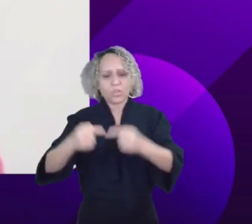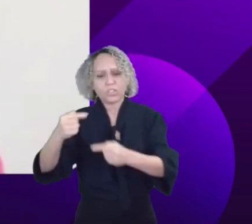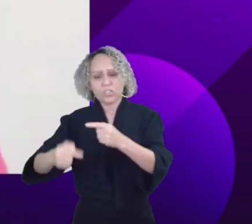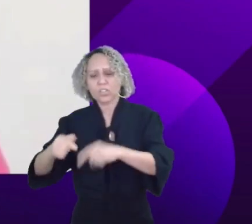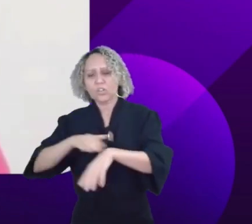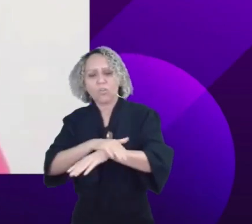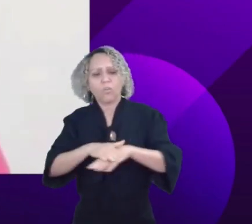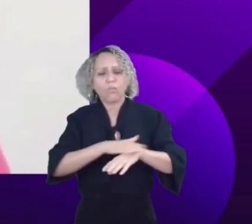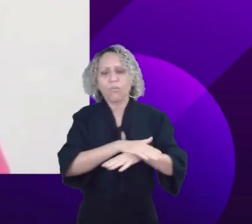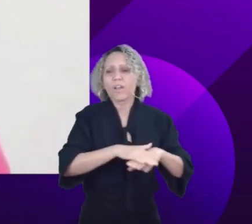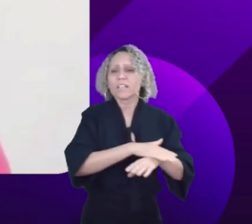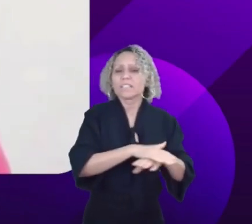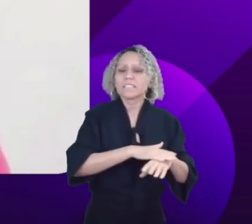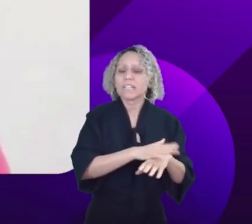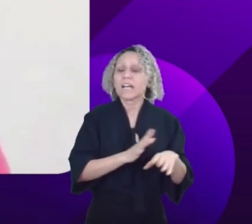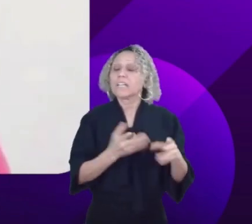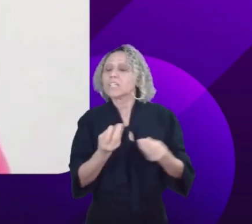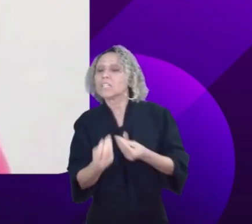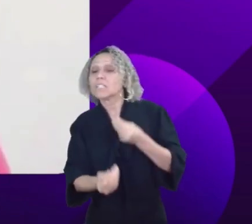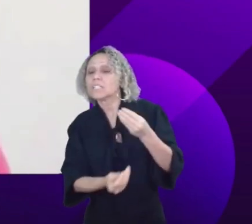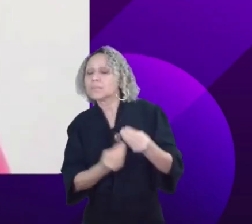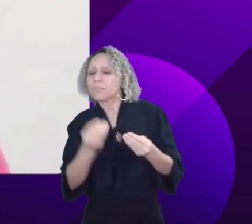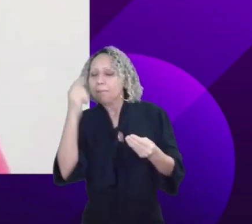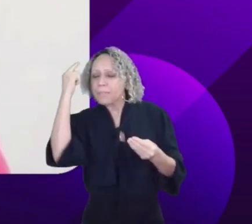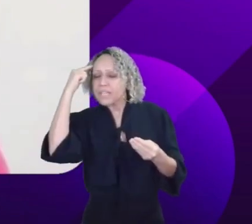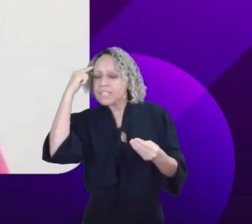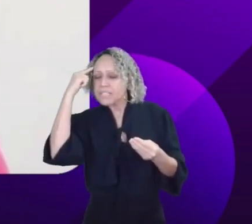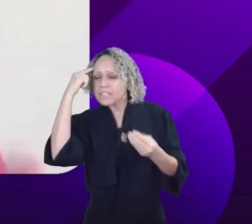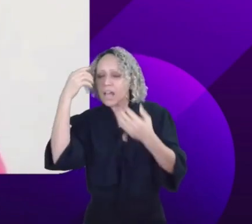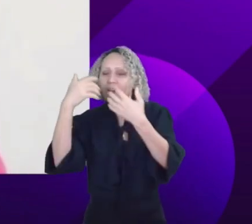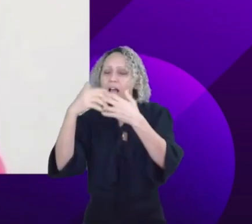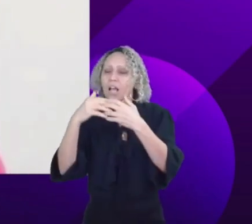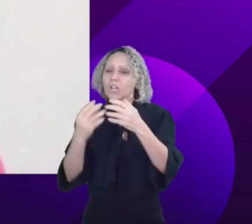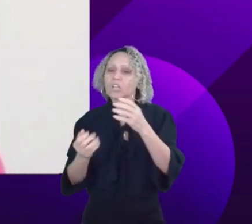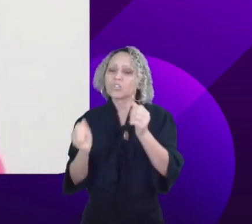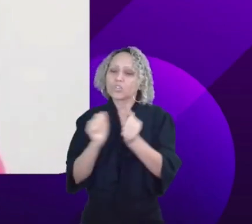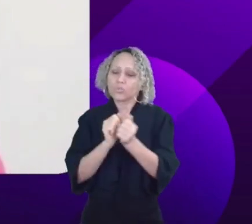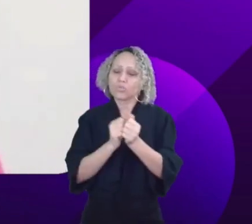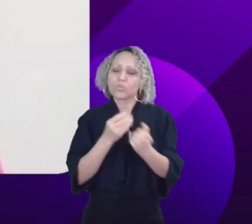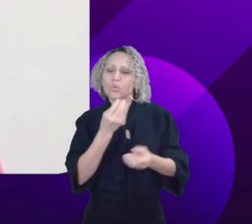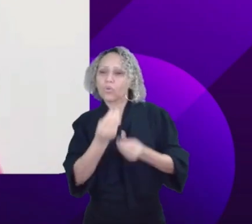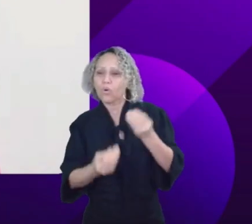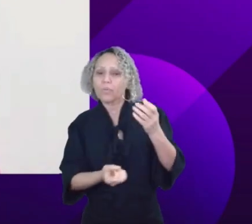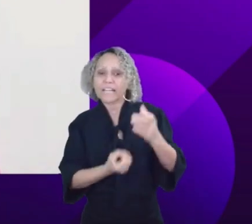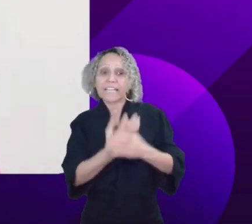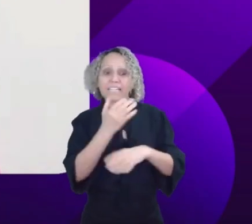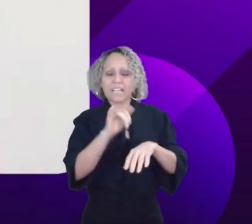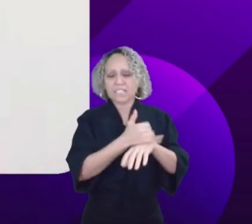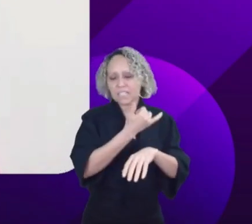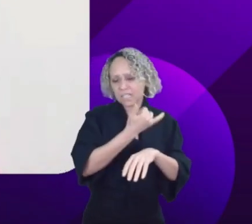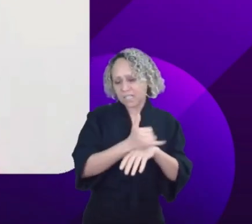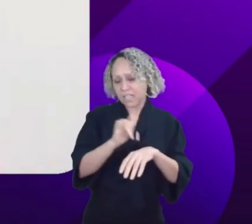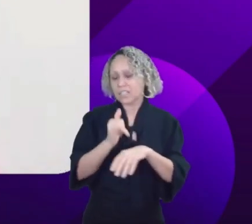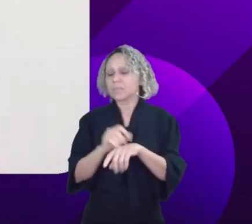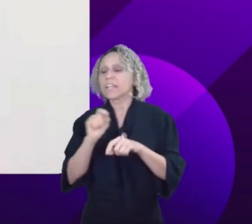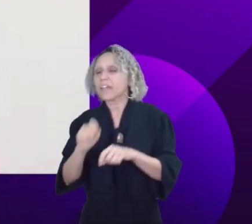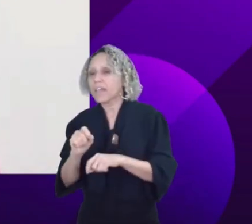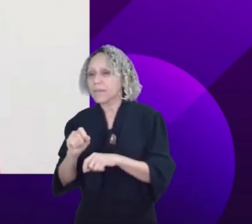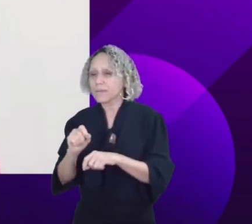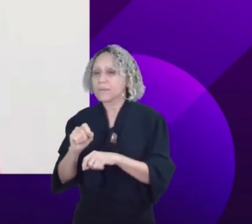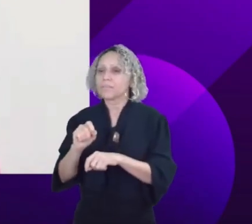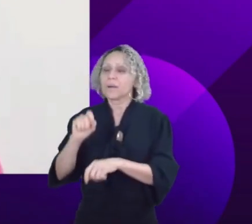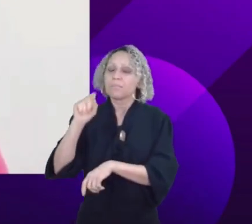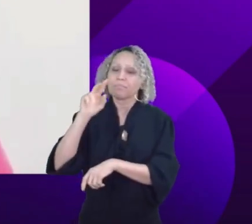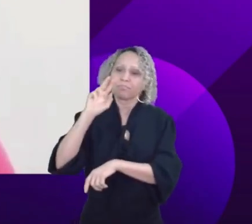desenvolvimento, mas com sustentabilidade e responsabilidade, né? E social e responsabilidade com o nosso meio ambiente, que hoje acho que é